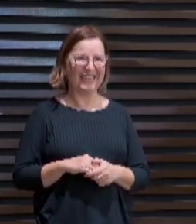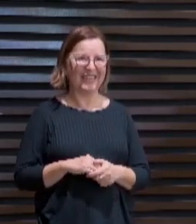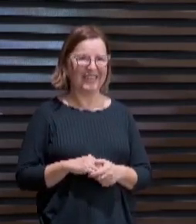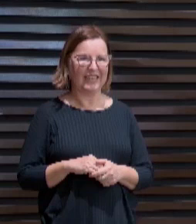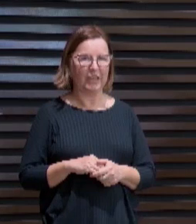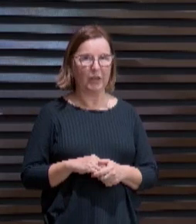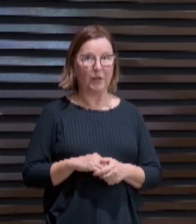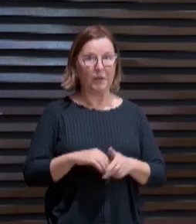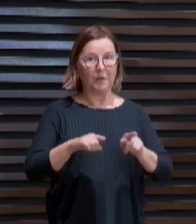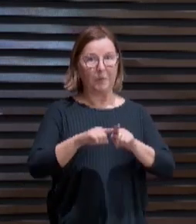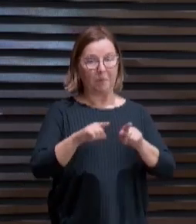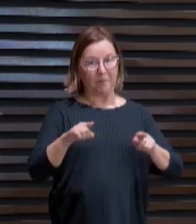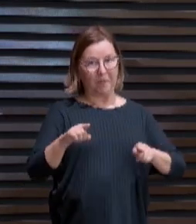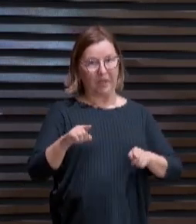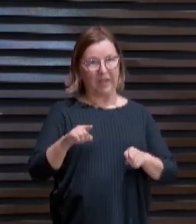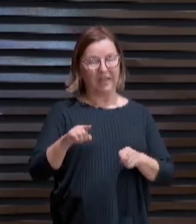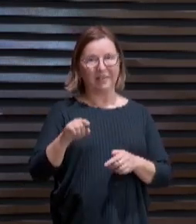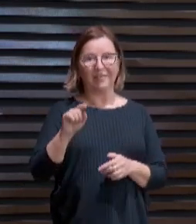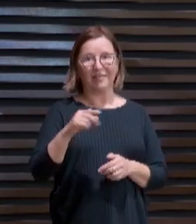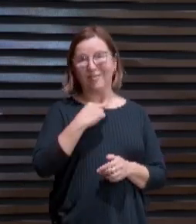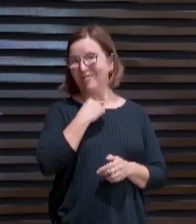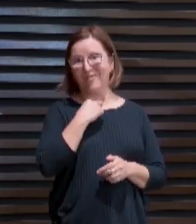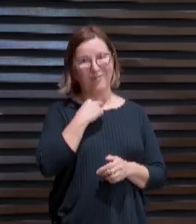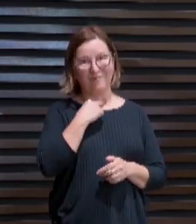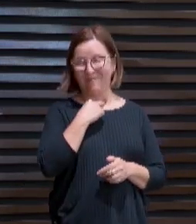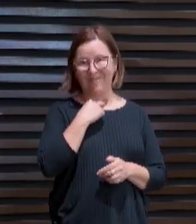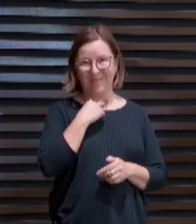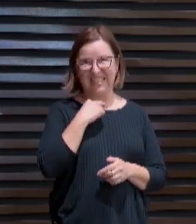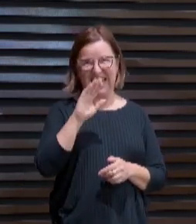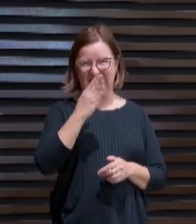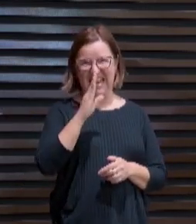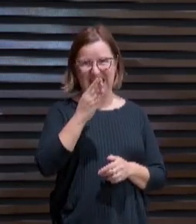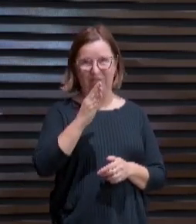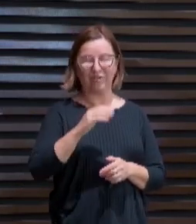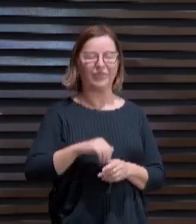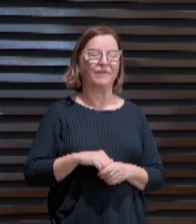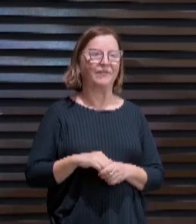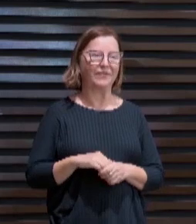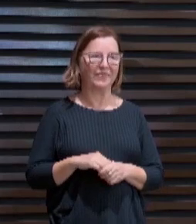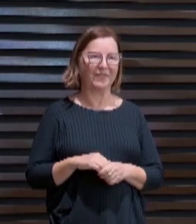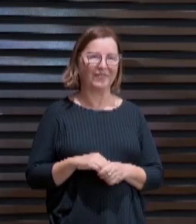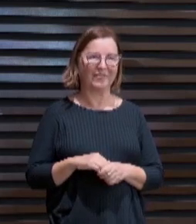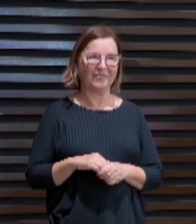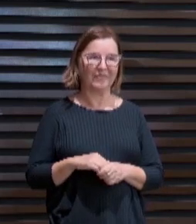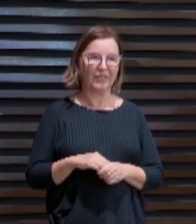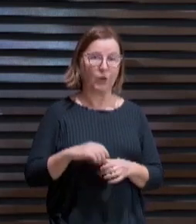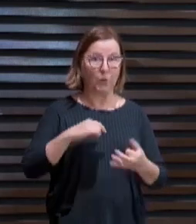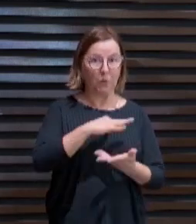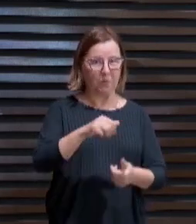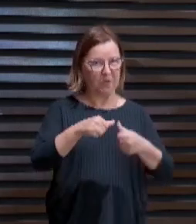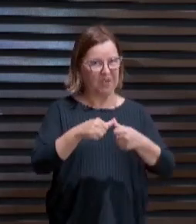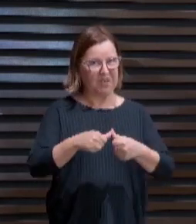ser enganados. Vocês não podem entrar nisso enganados, né? O mundo que jaz no maligno